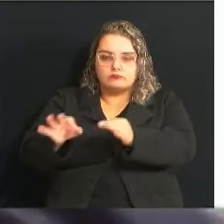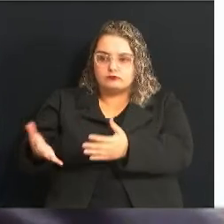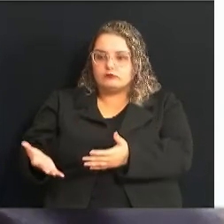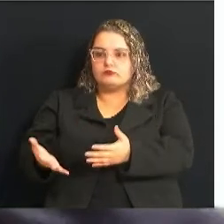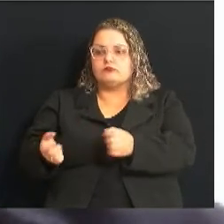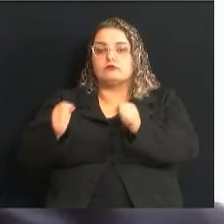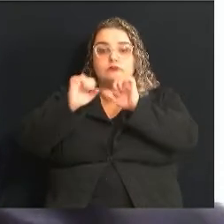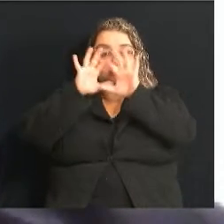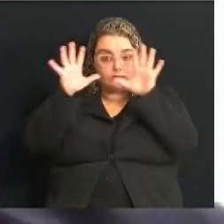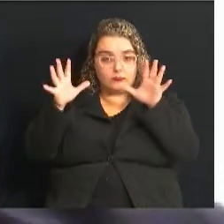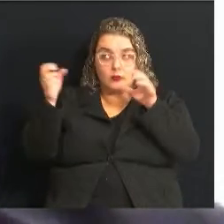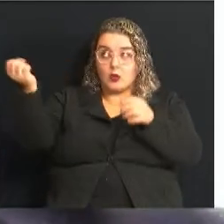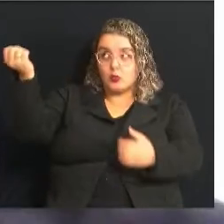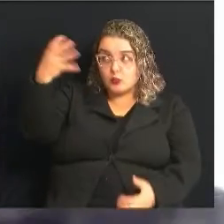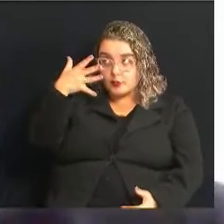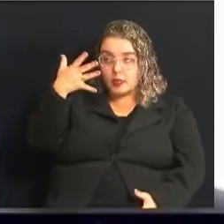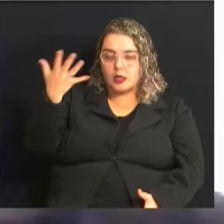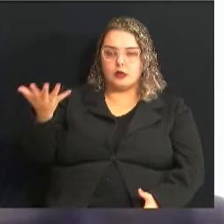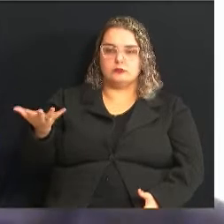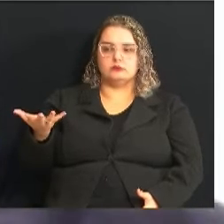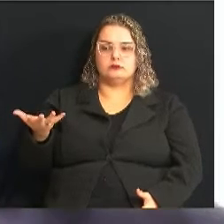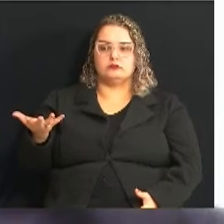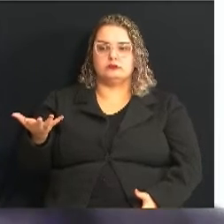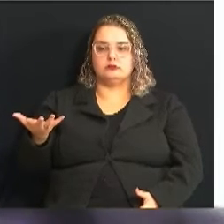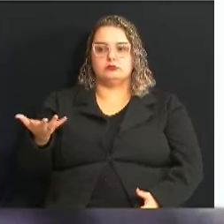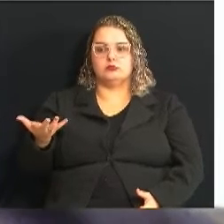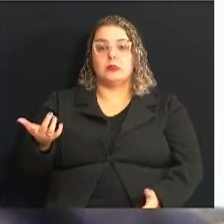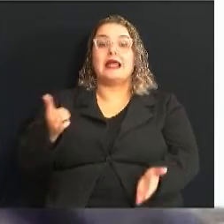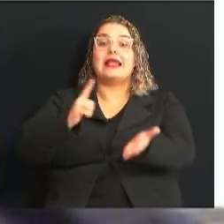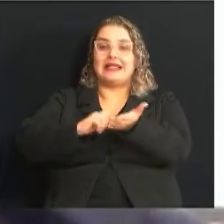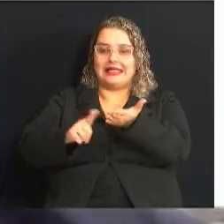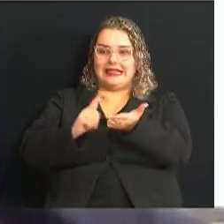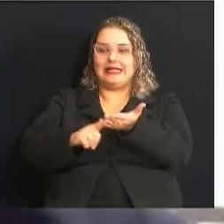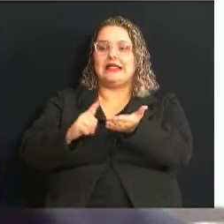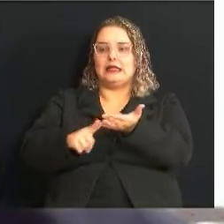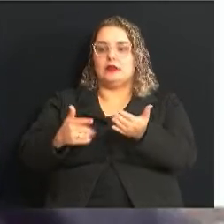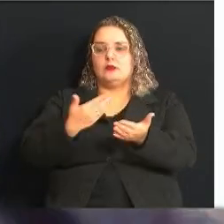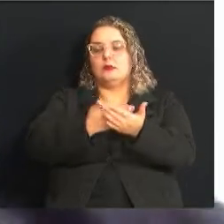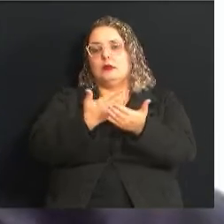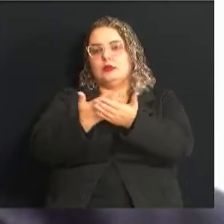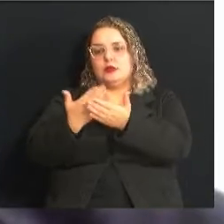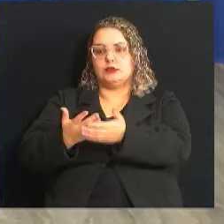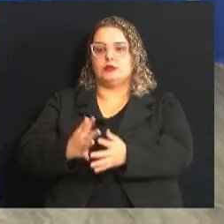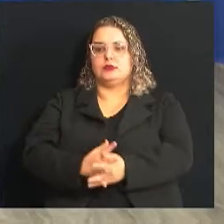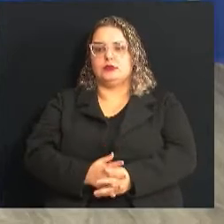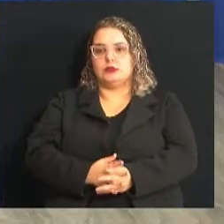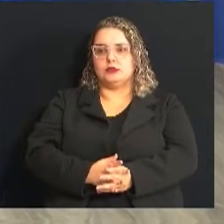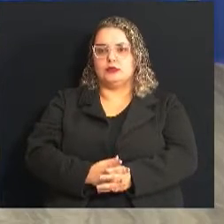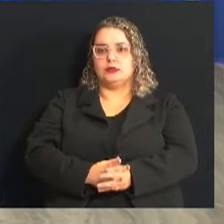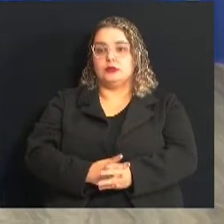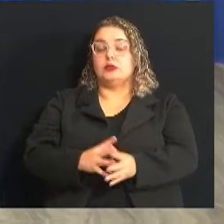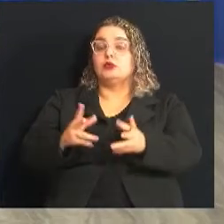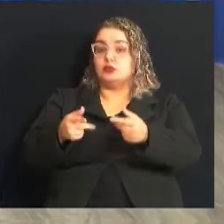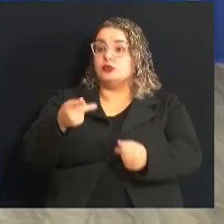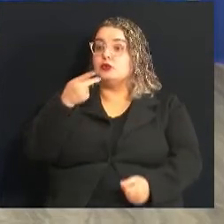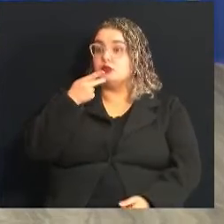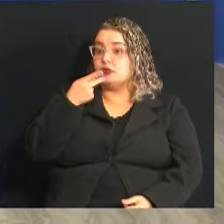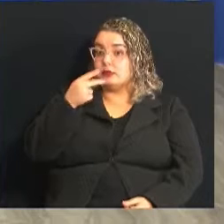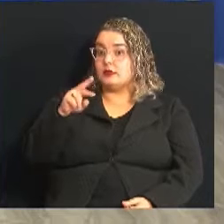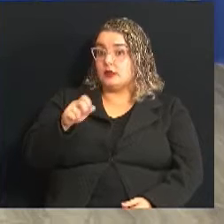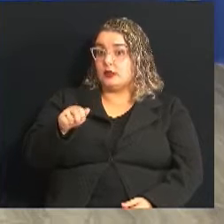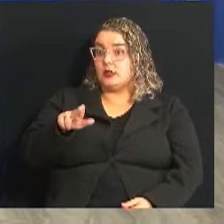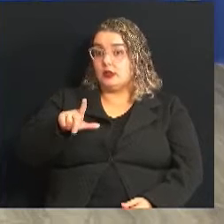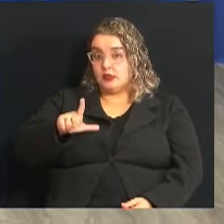claro e muito limpo, né, para os estudos. Pois é, tudo isso que a gente está falando, né, Raul, faz toda